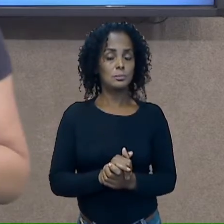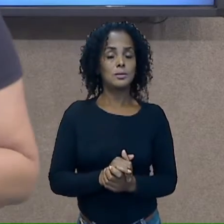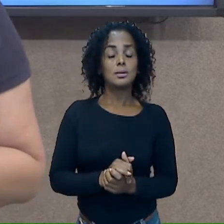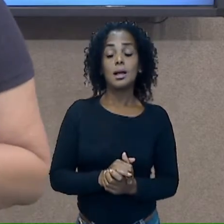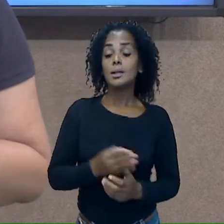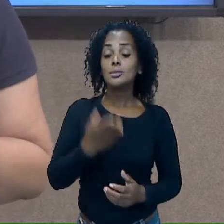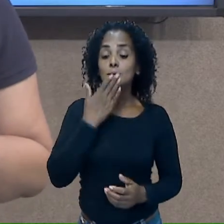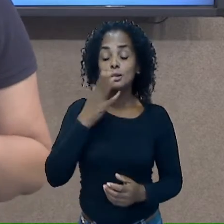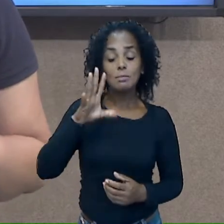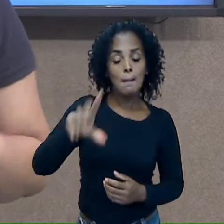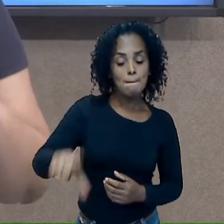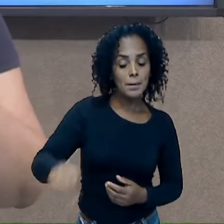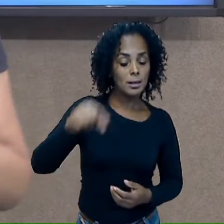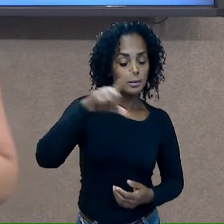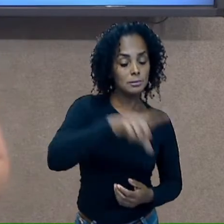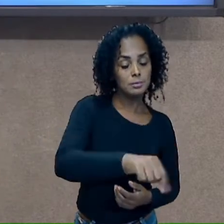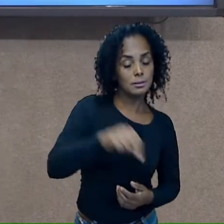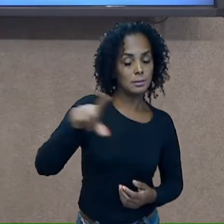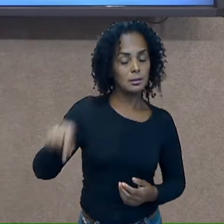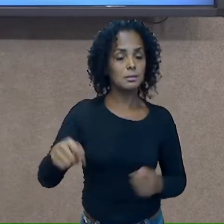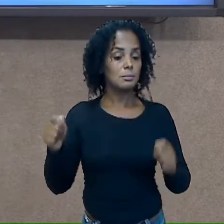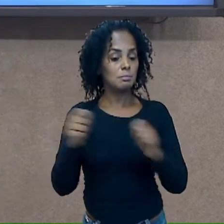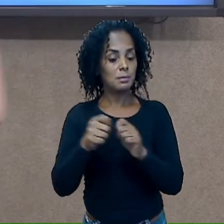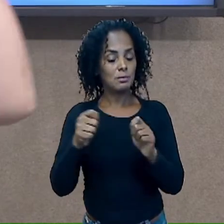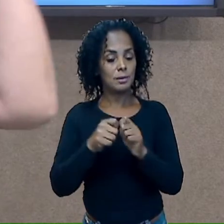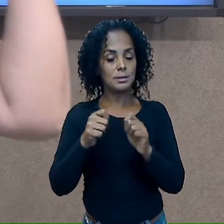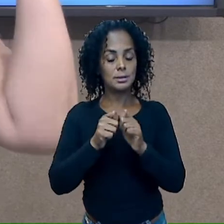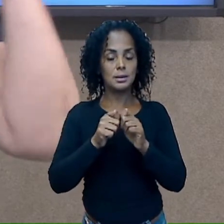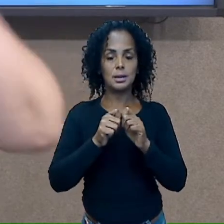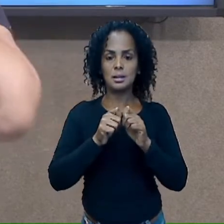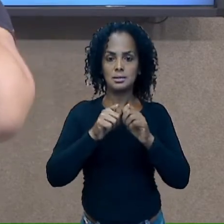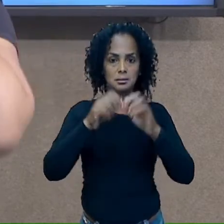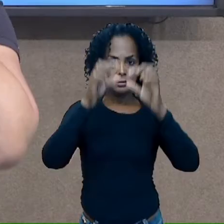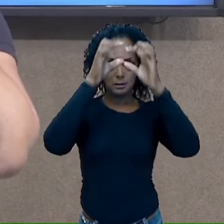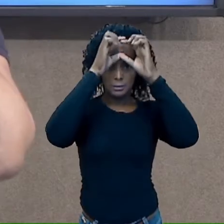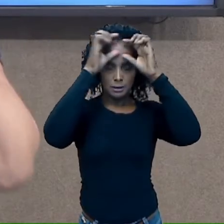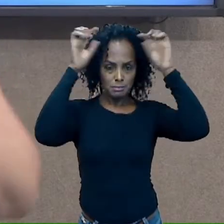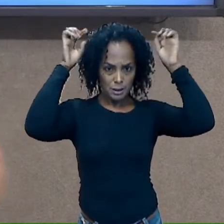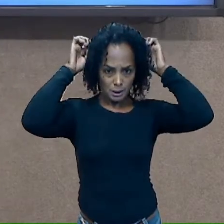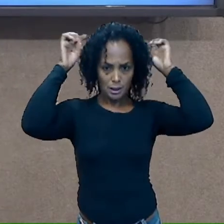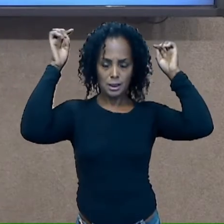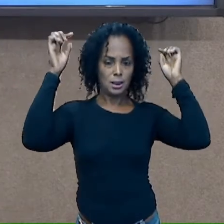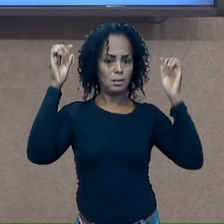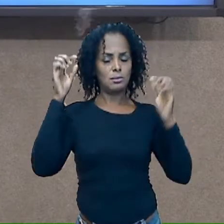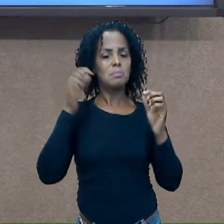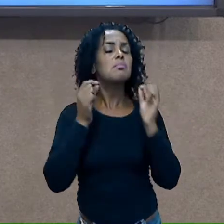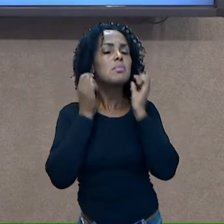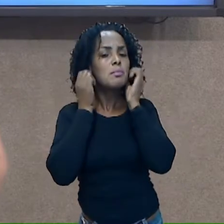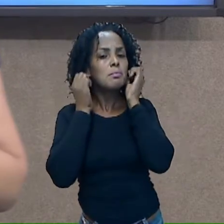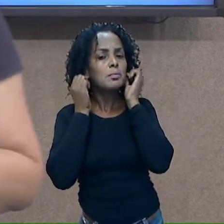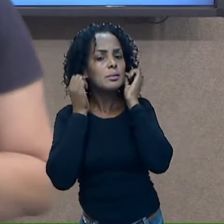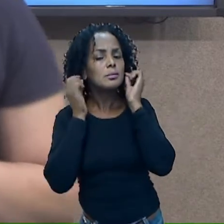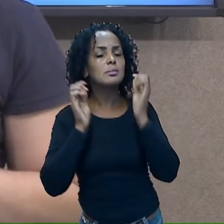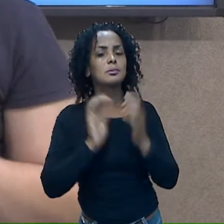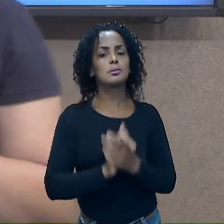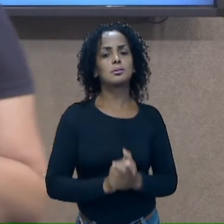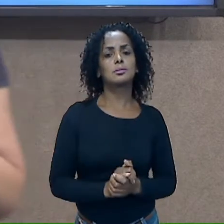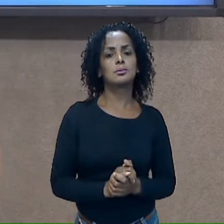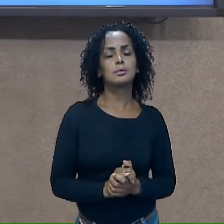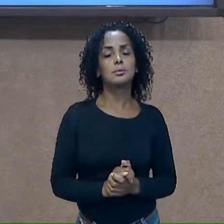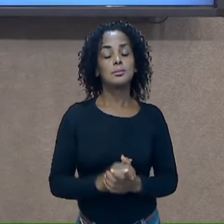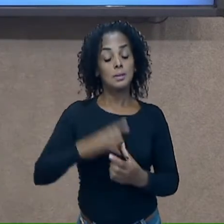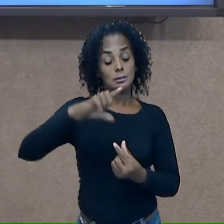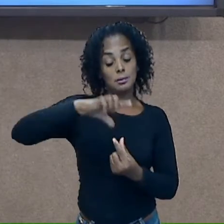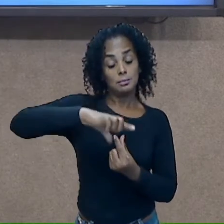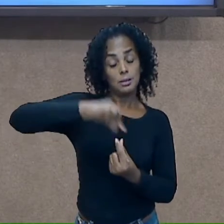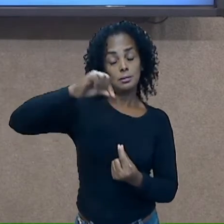o índio recolhe para fazer os seus enfeites de cabelo, os brincos. Gente, nessa plumagem, eu queria deixar